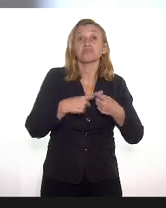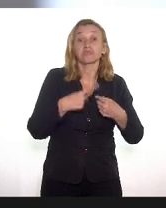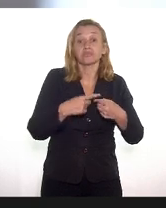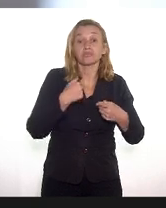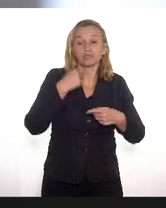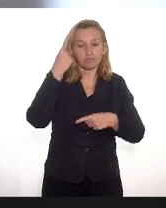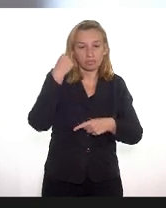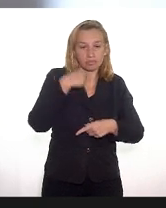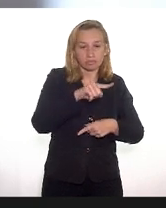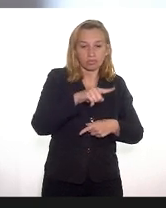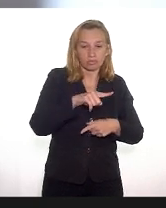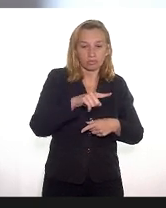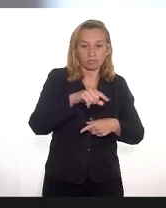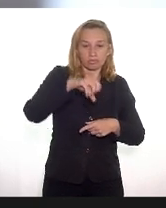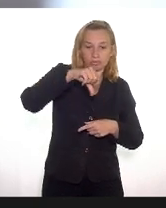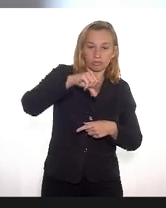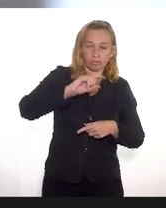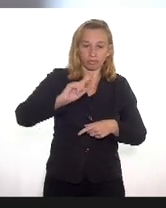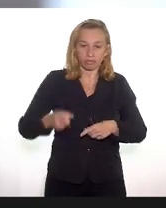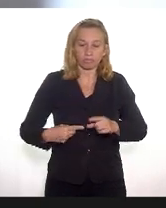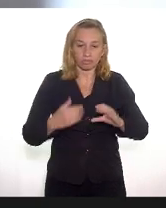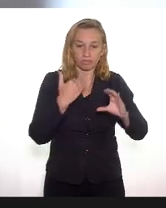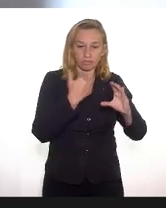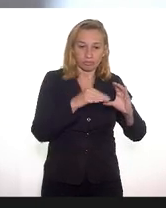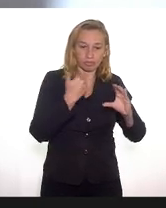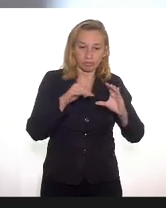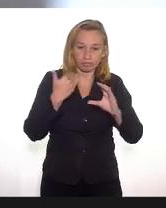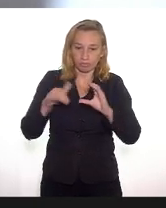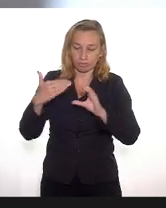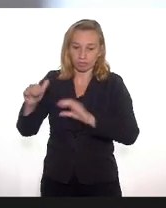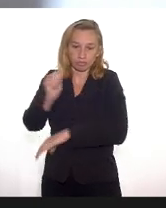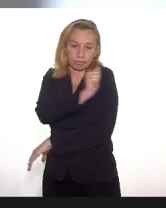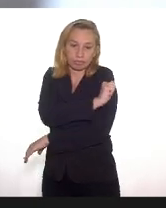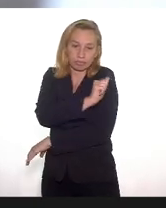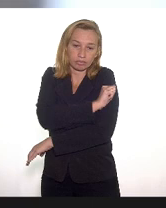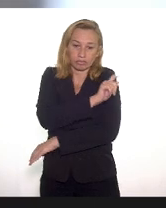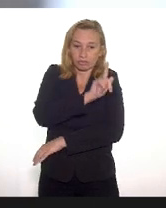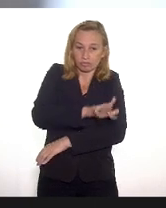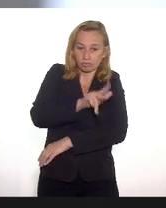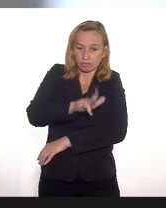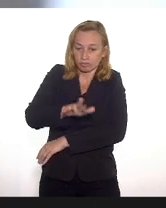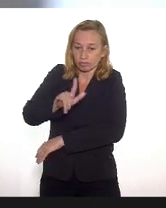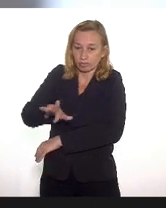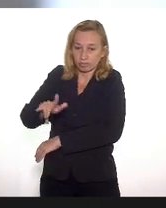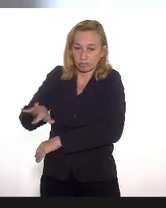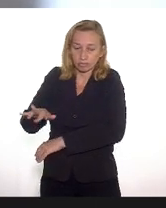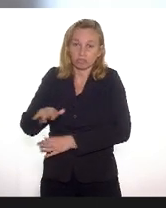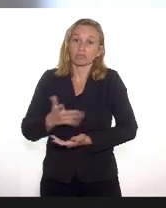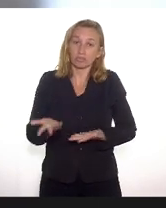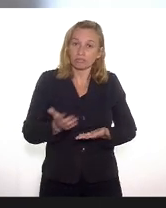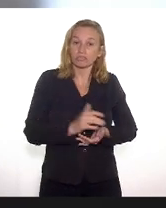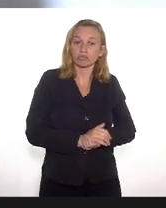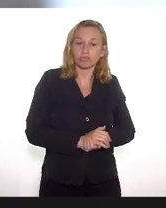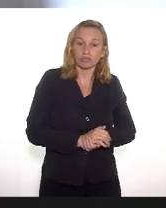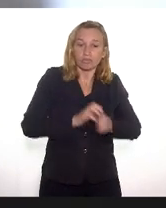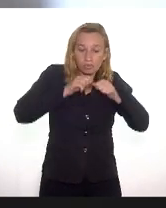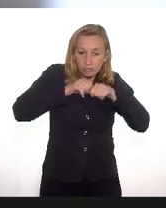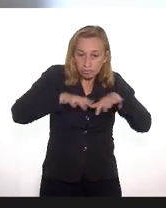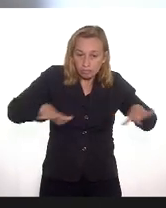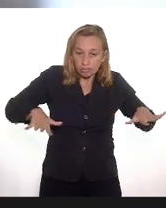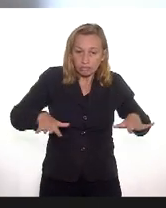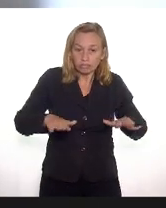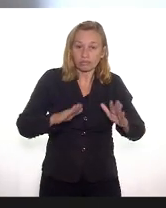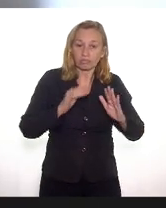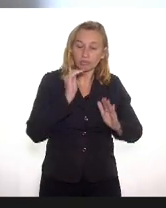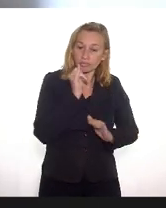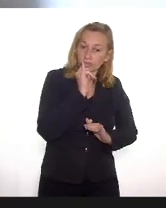mandei 9 mil mensagens para alunos diferentes, né? E eu mandei para fazer a busca, para poder falar com a escola, avisar esse